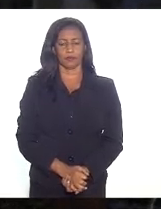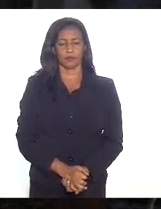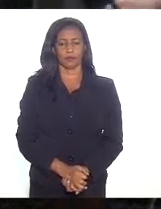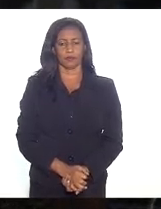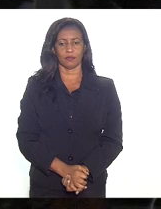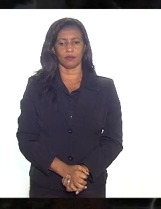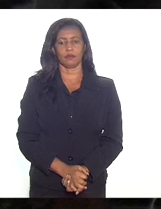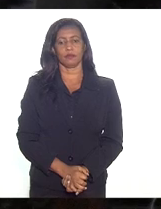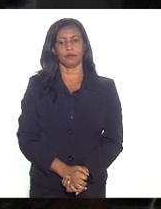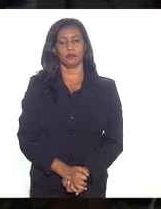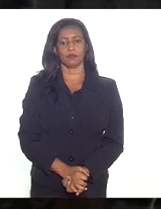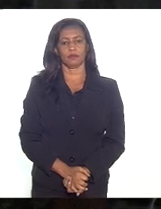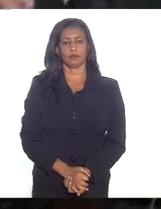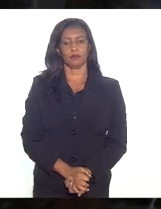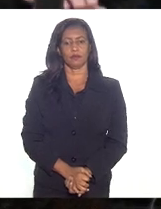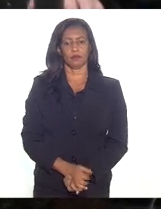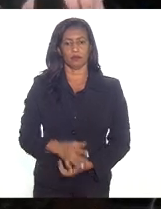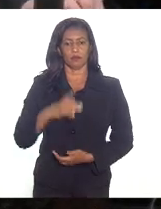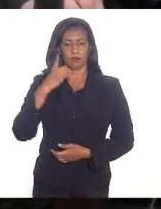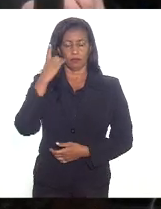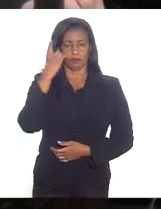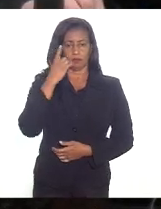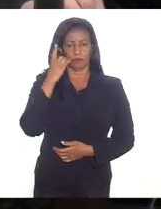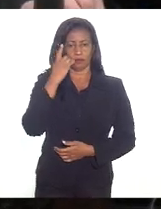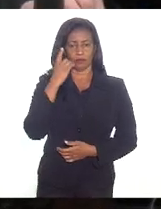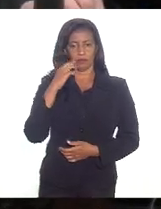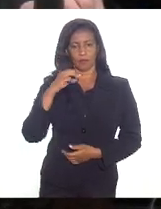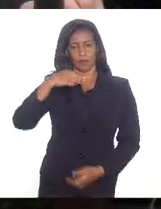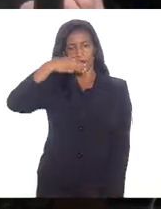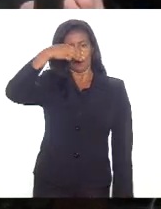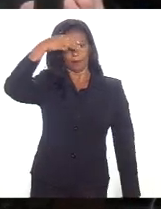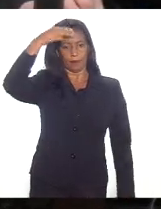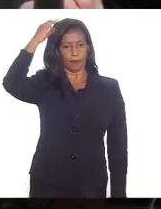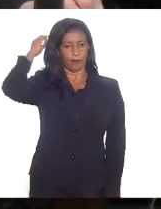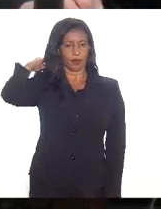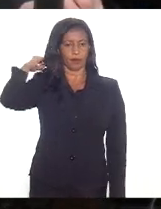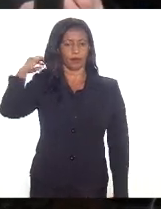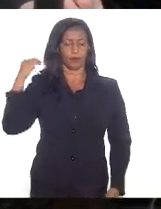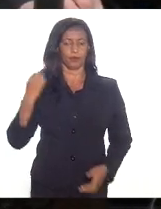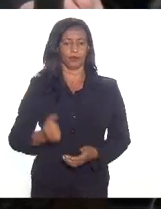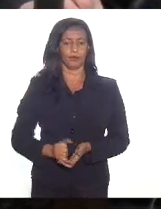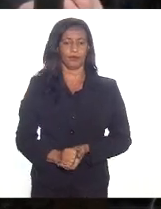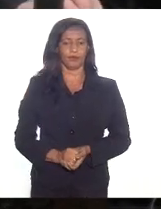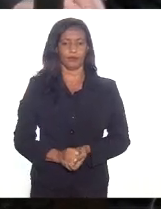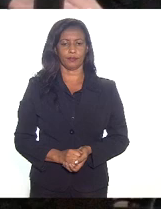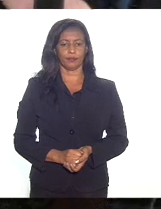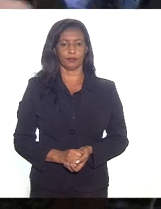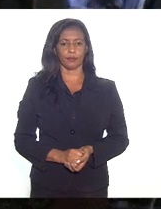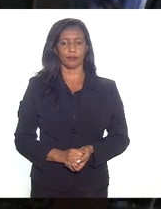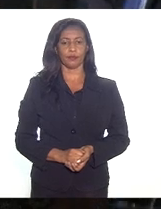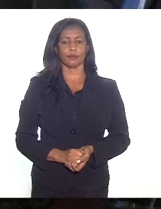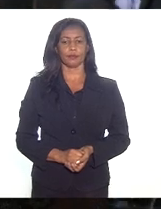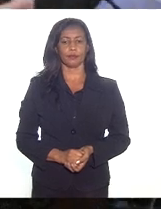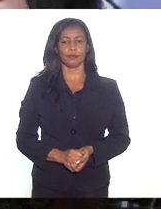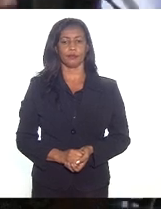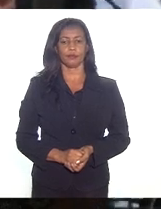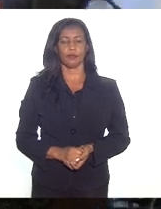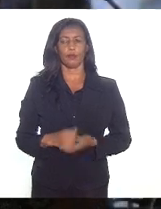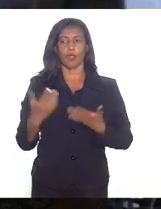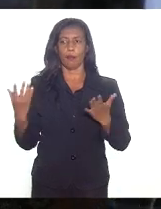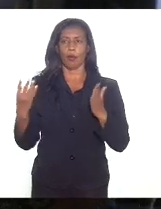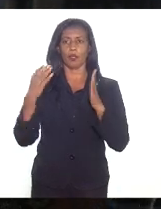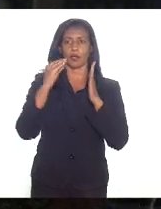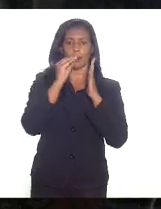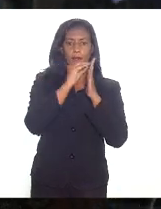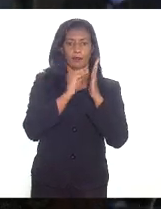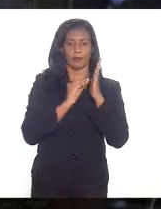Eu diria, deputado Márcio Pacheco, que possa emitir parecer pela Comissão